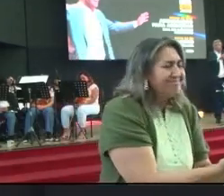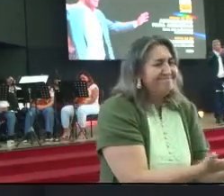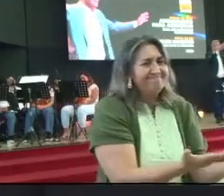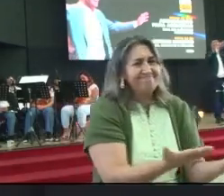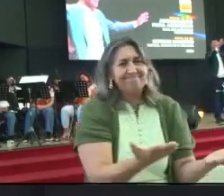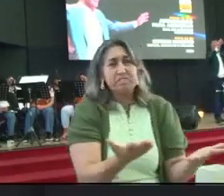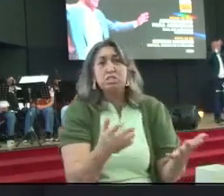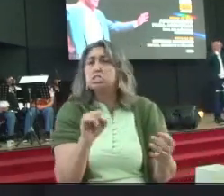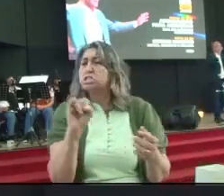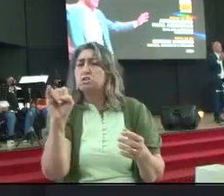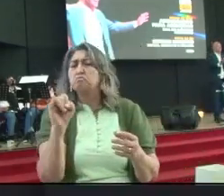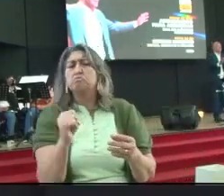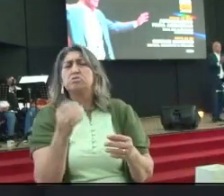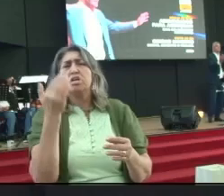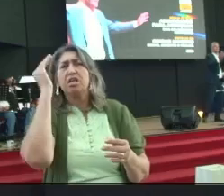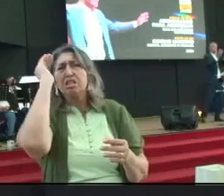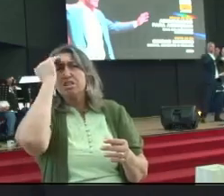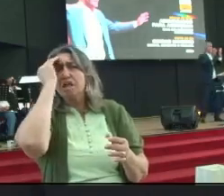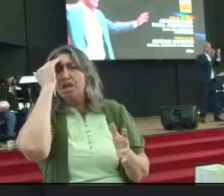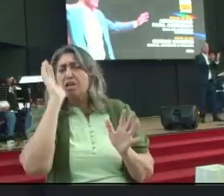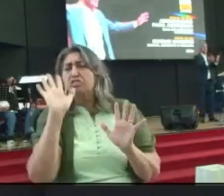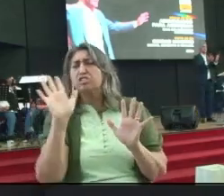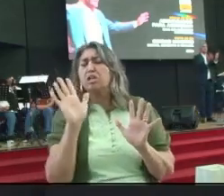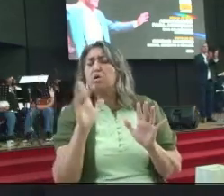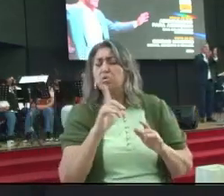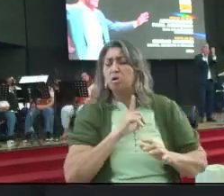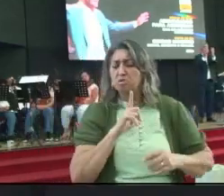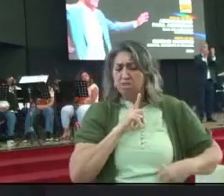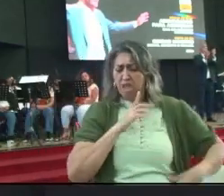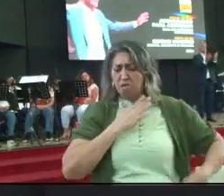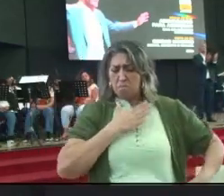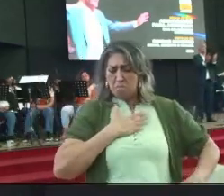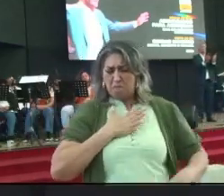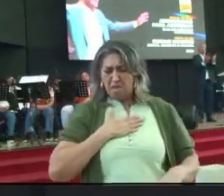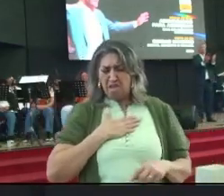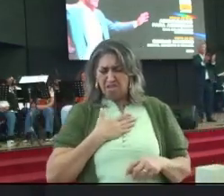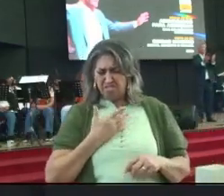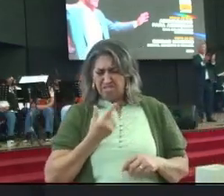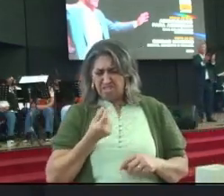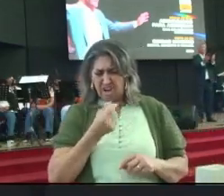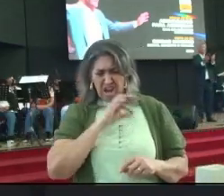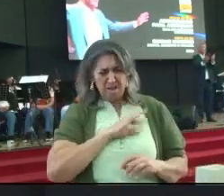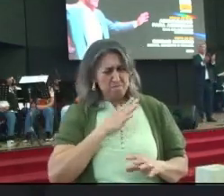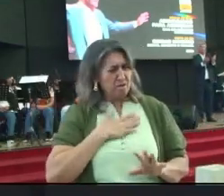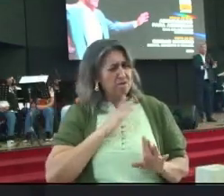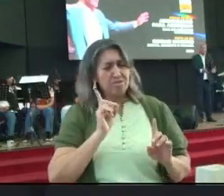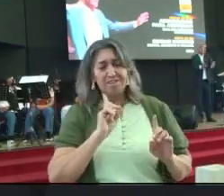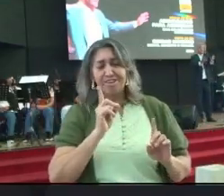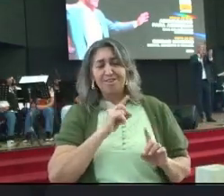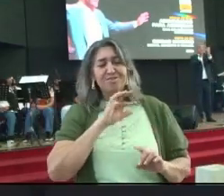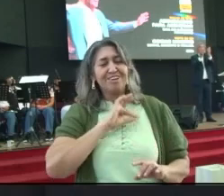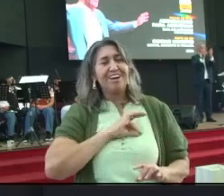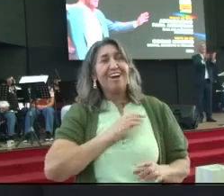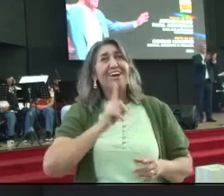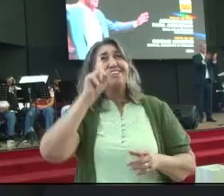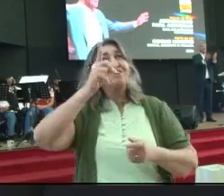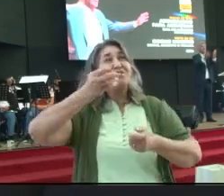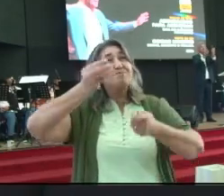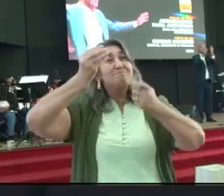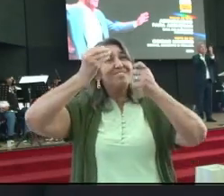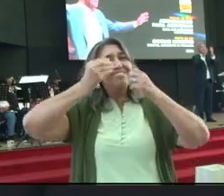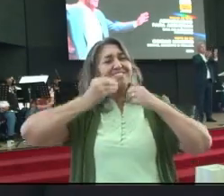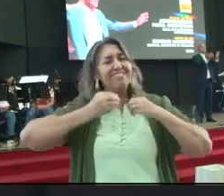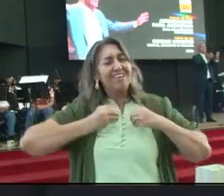Agora, quando você entende que o que você tem não é seu, o que você tem